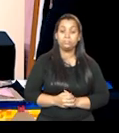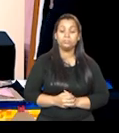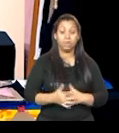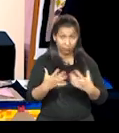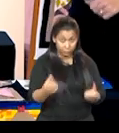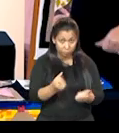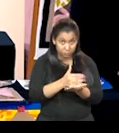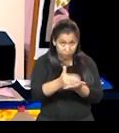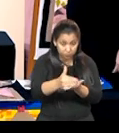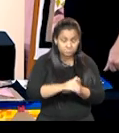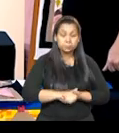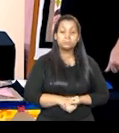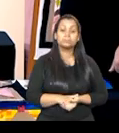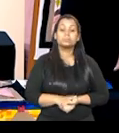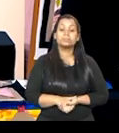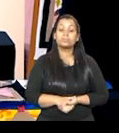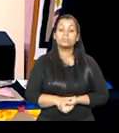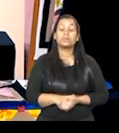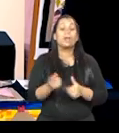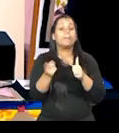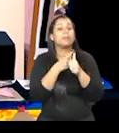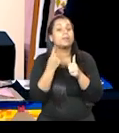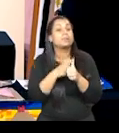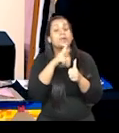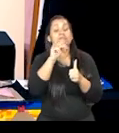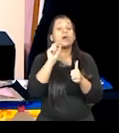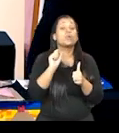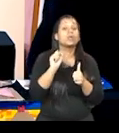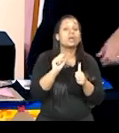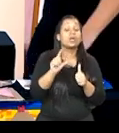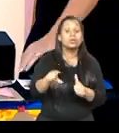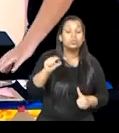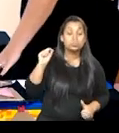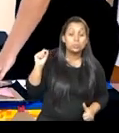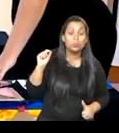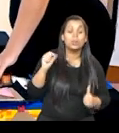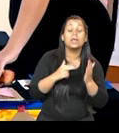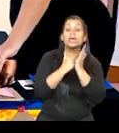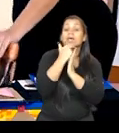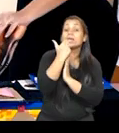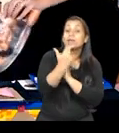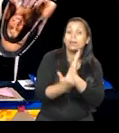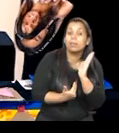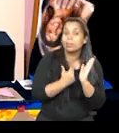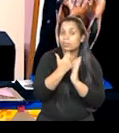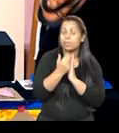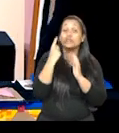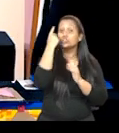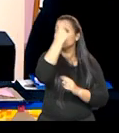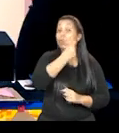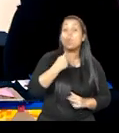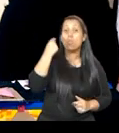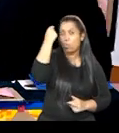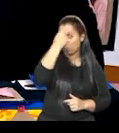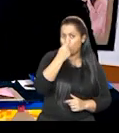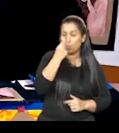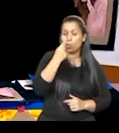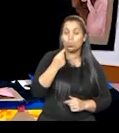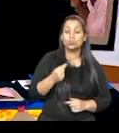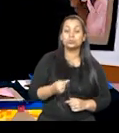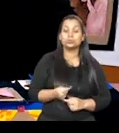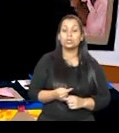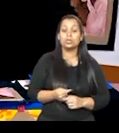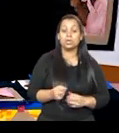Mãos à obra? Então, em primeiro lugar, vocês vão escolher imagens de um rosto e recortar em